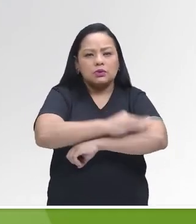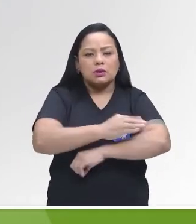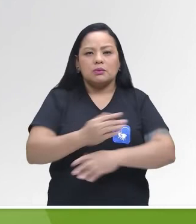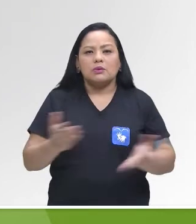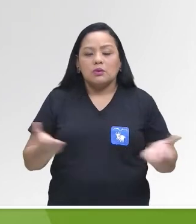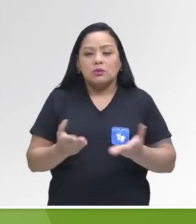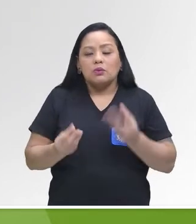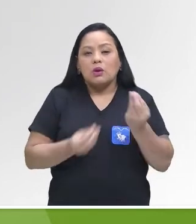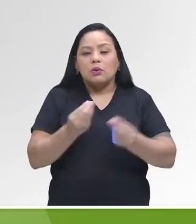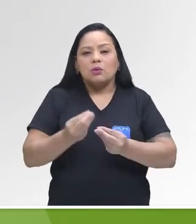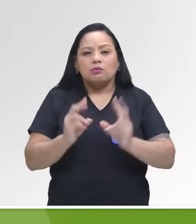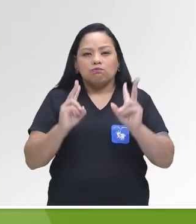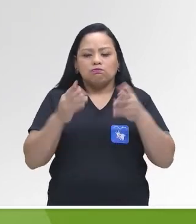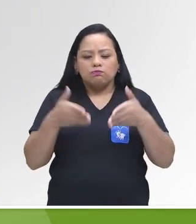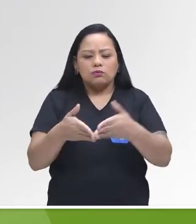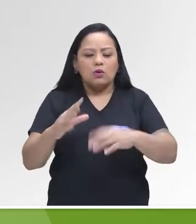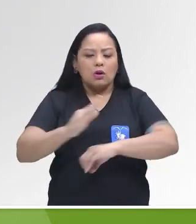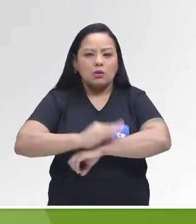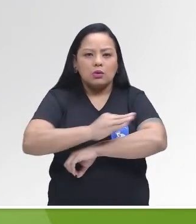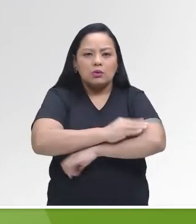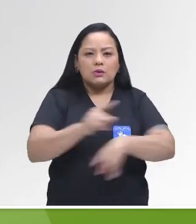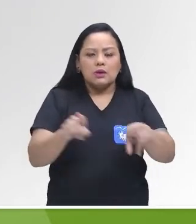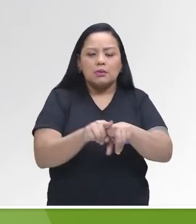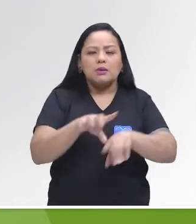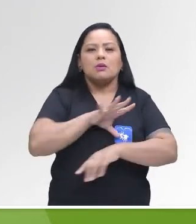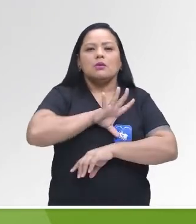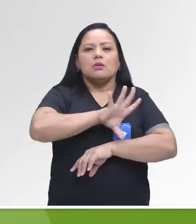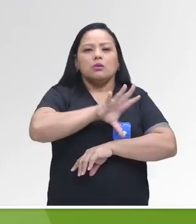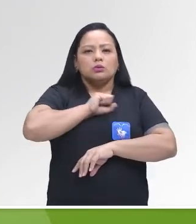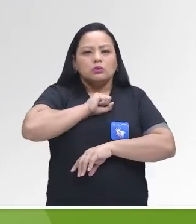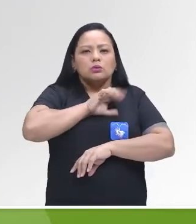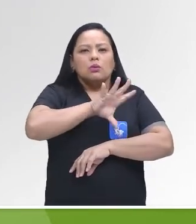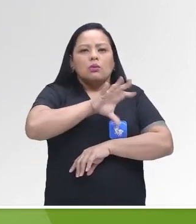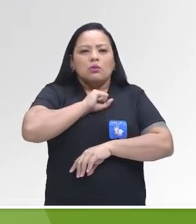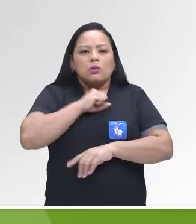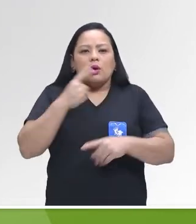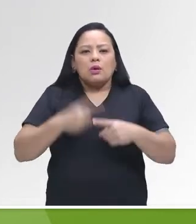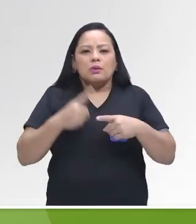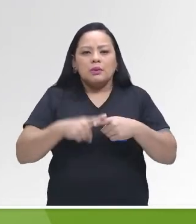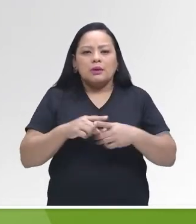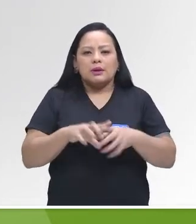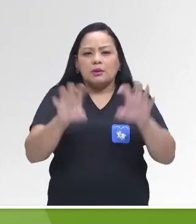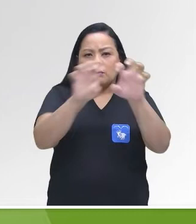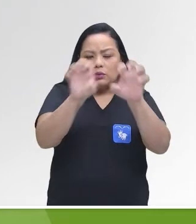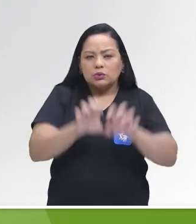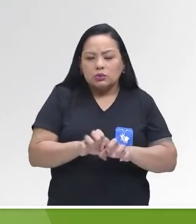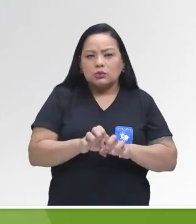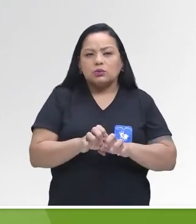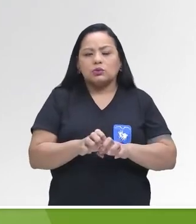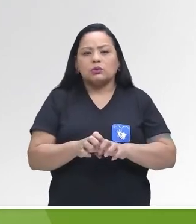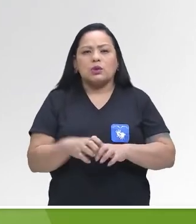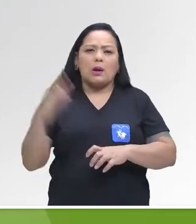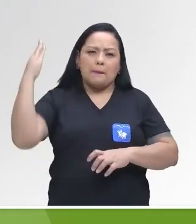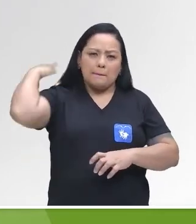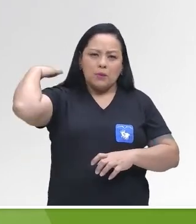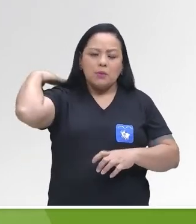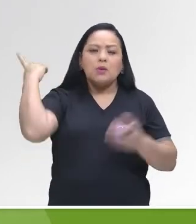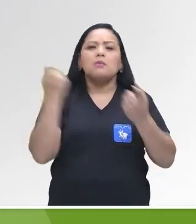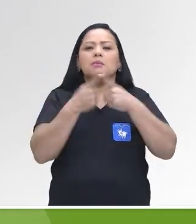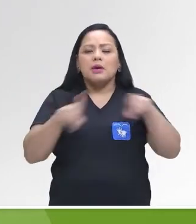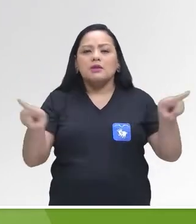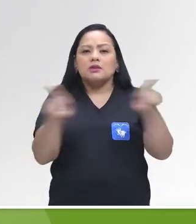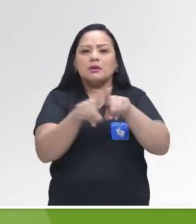os anfíbios, a gente vai ver também que eles respiram por estruturas, não só pelo pulmão, mas também